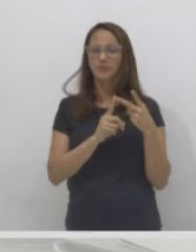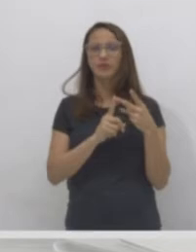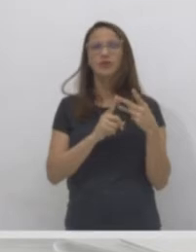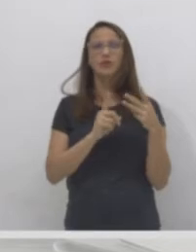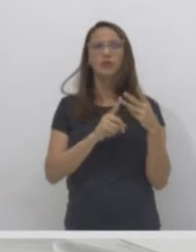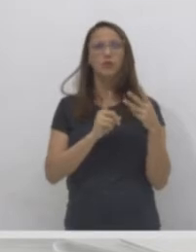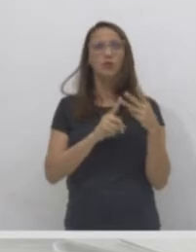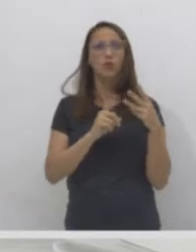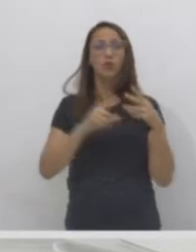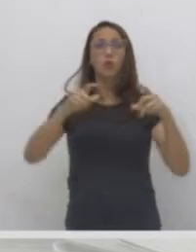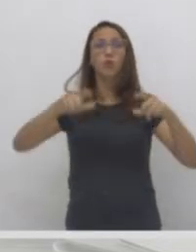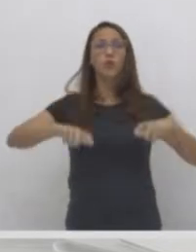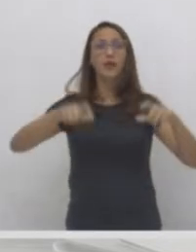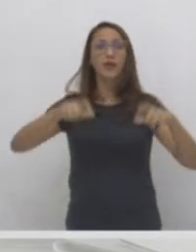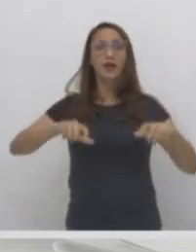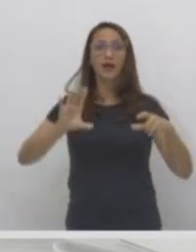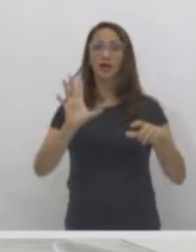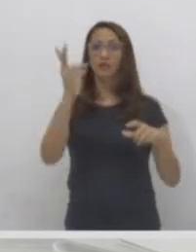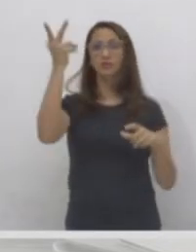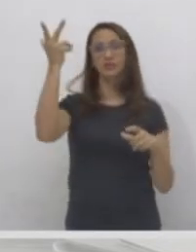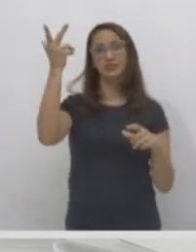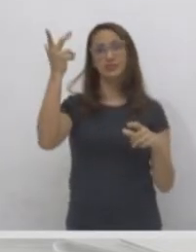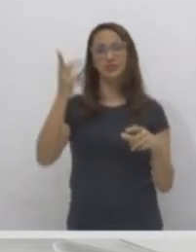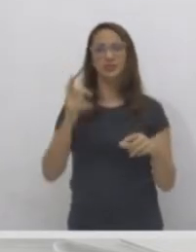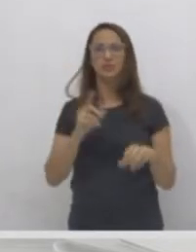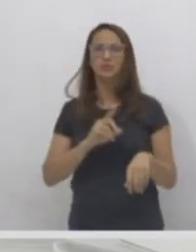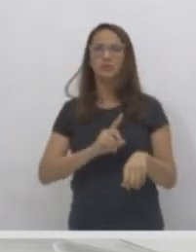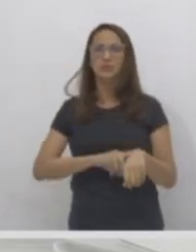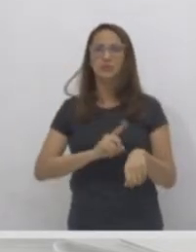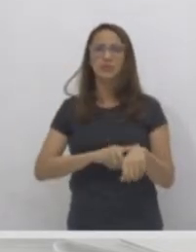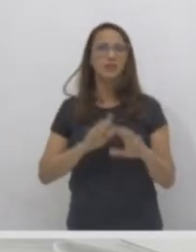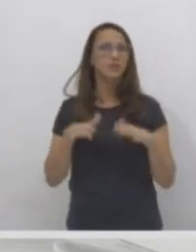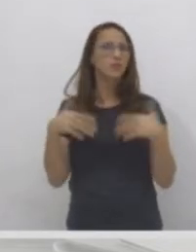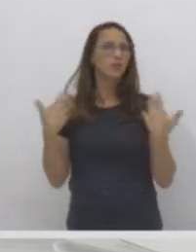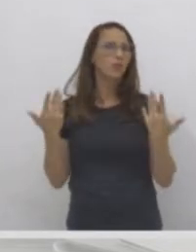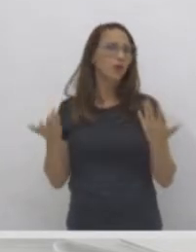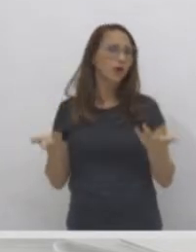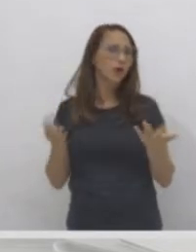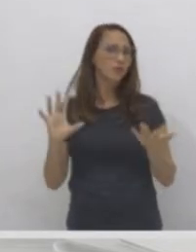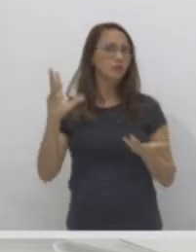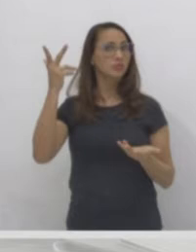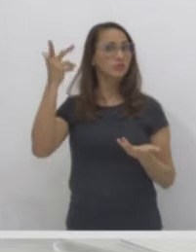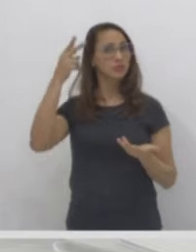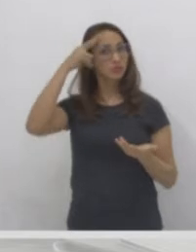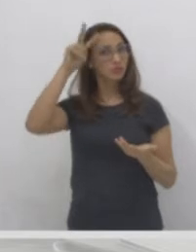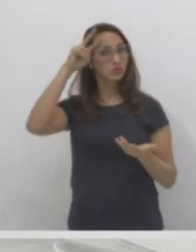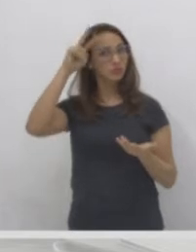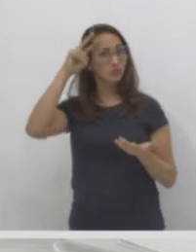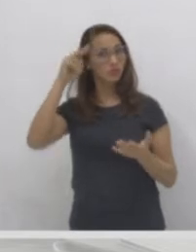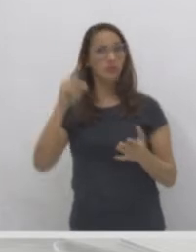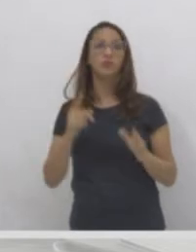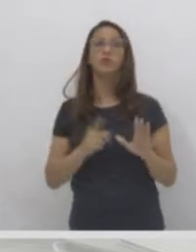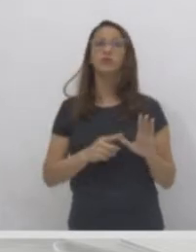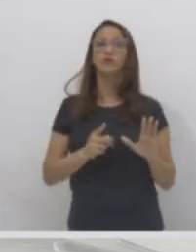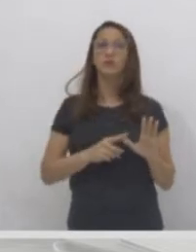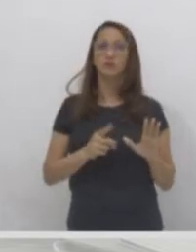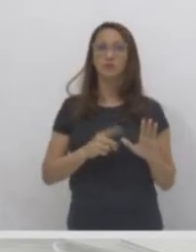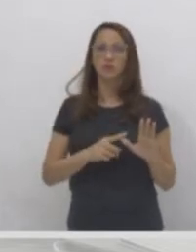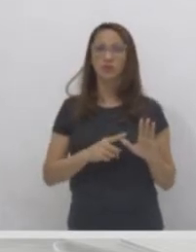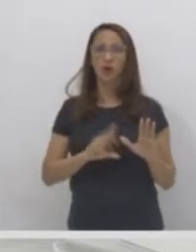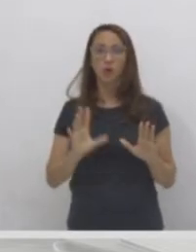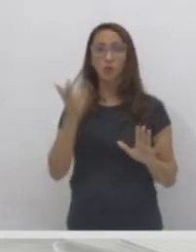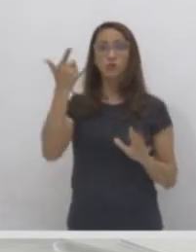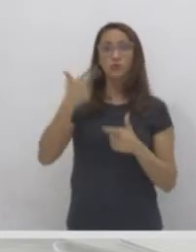história. Quando ocorreu esse fato ou história. Se surgir um problema, o